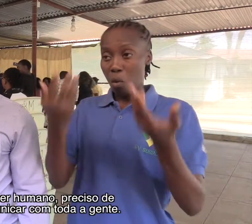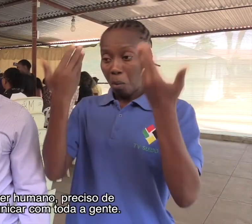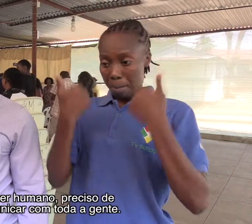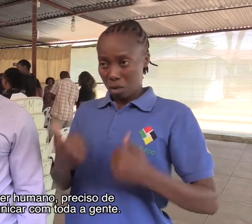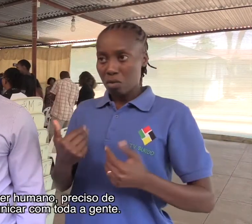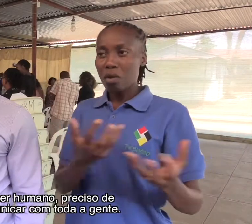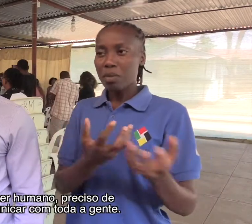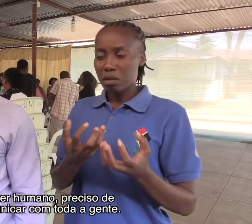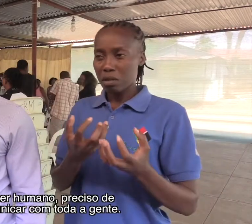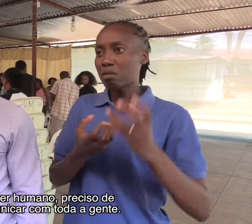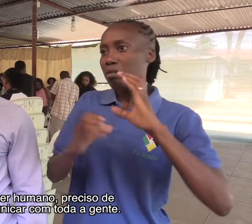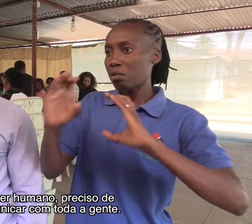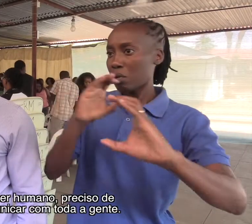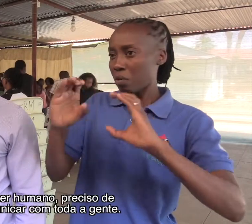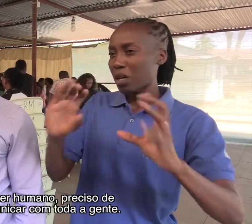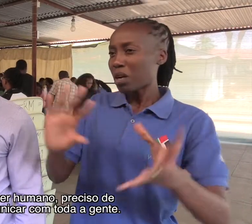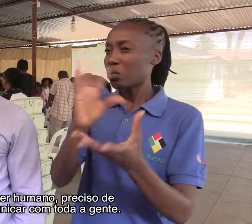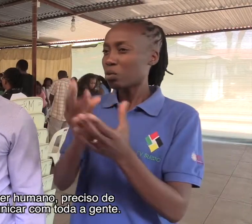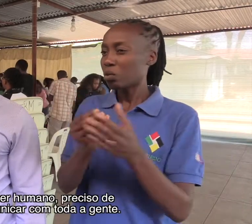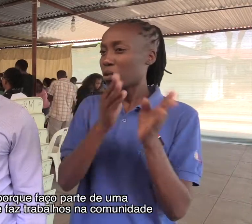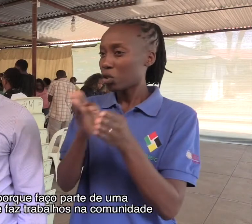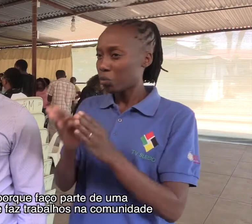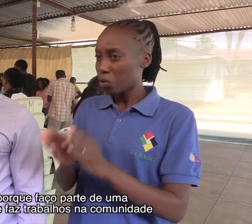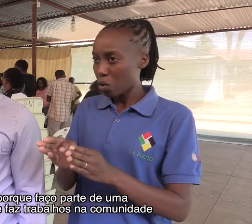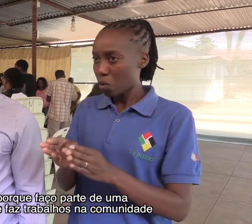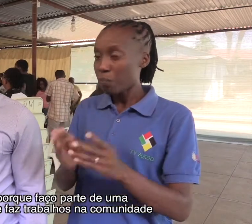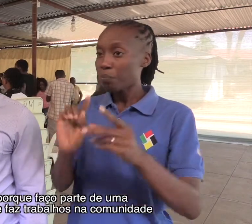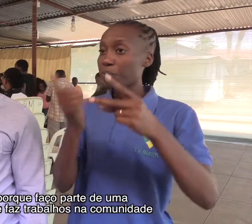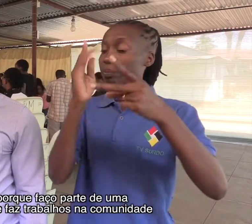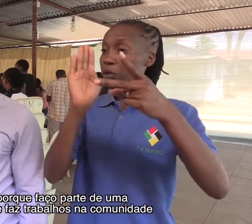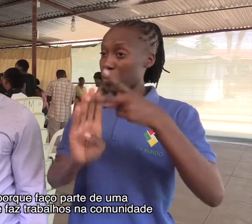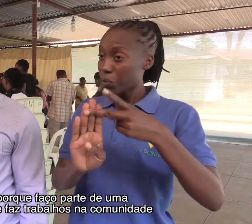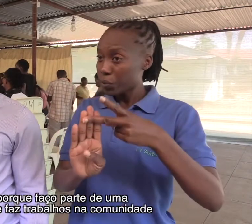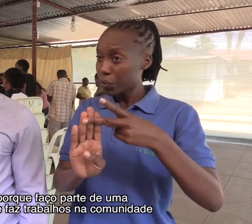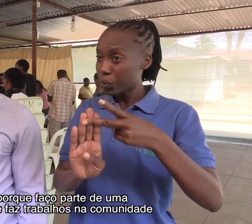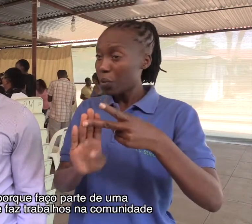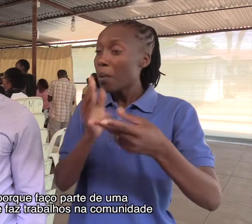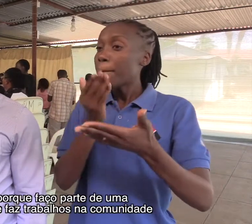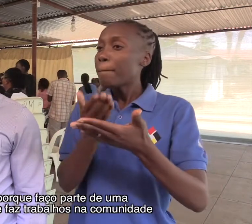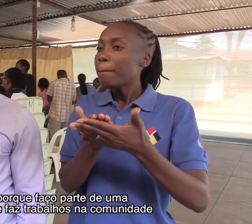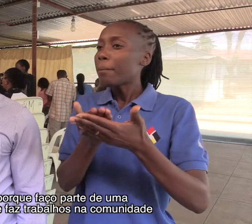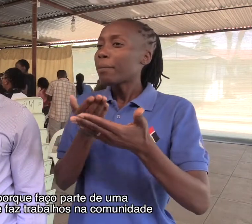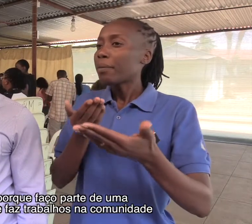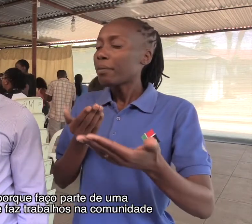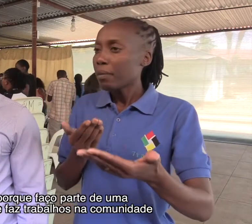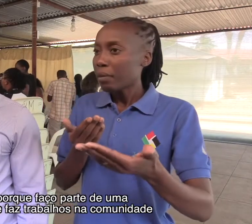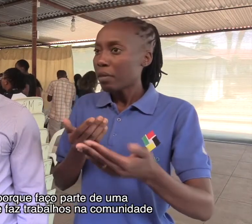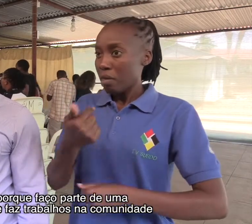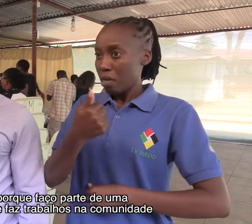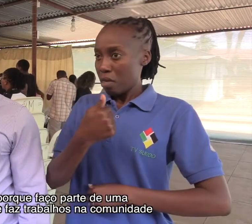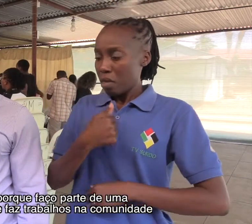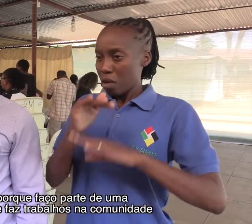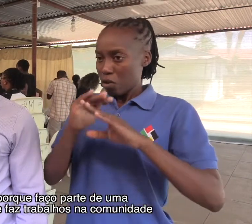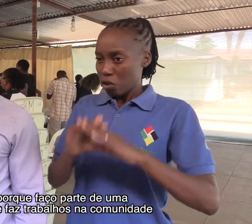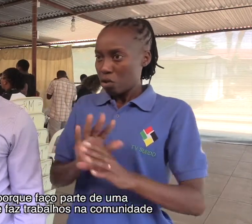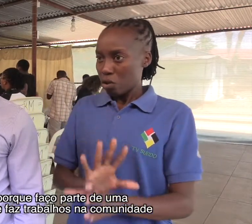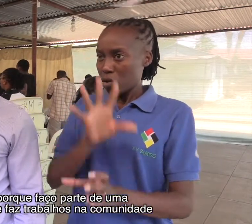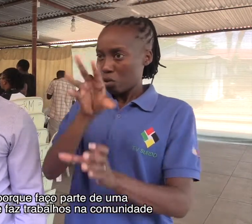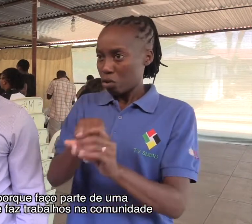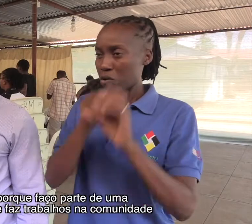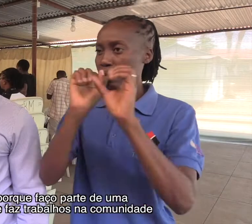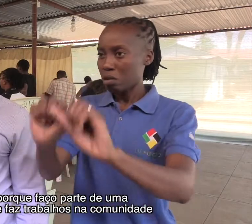me comunicar com toda a gente. Segundo, porque eu faço parte de uma